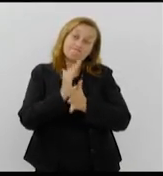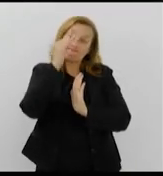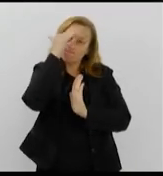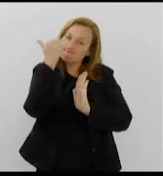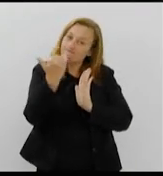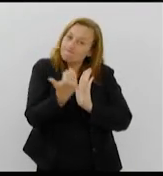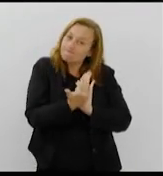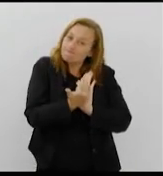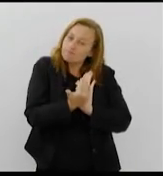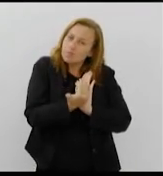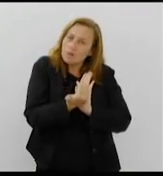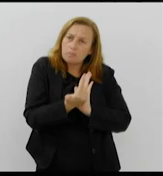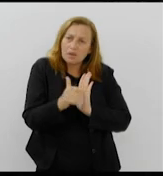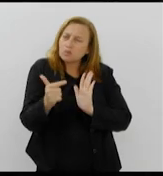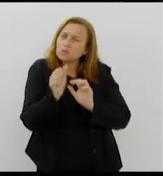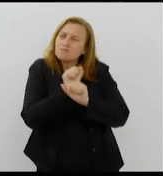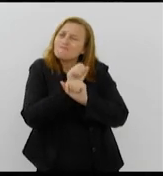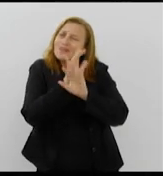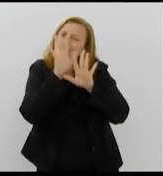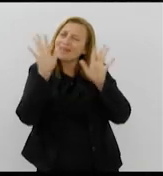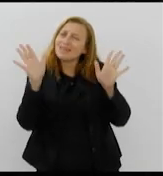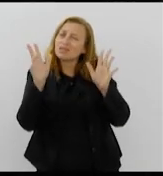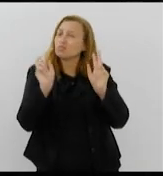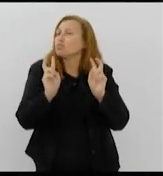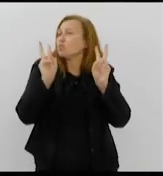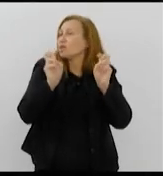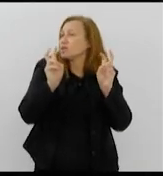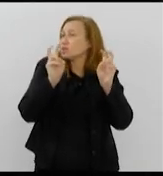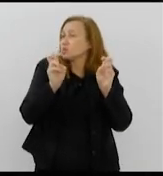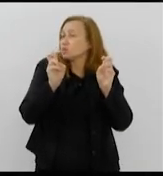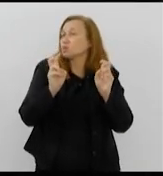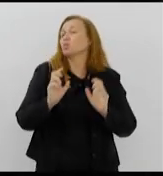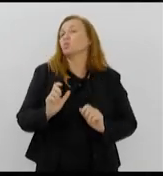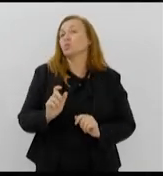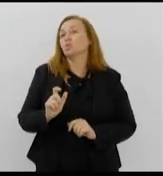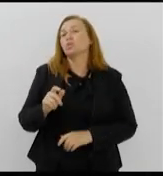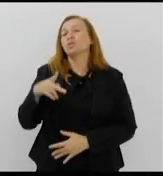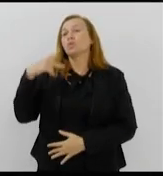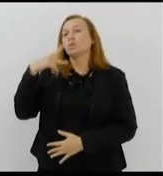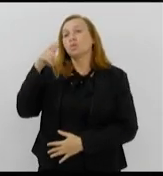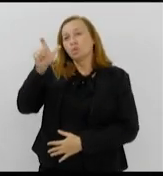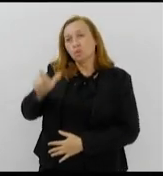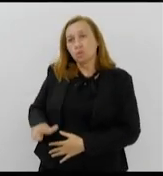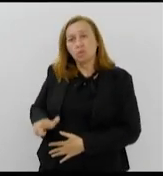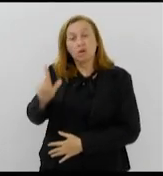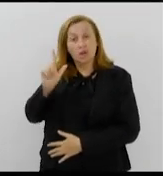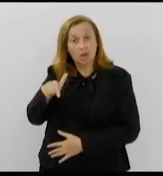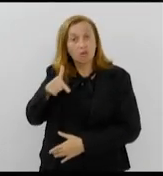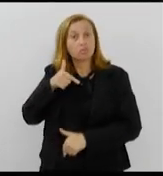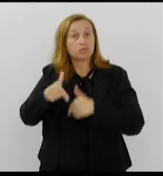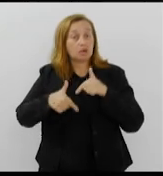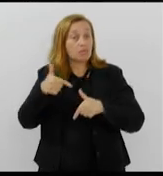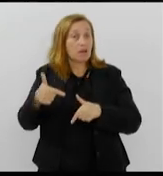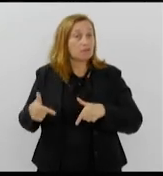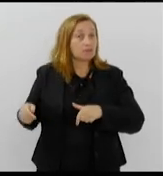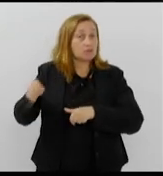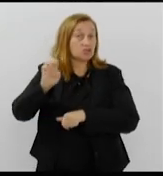sem ter clareza sobre ela, cabe o parlamento, porque é uma função de Estado,